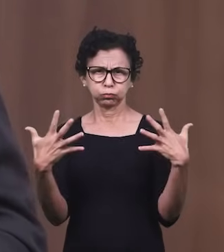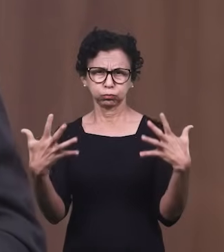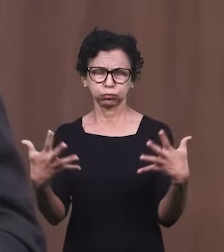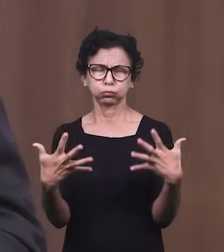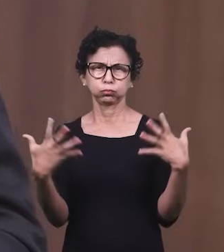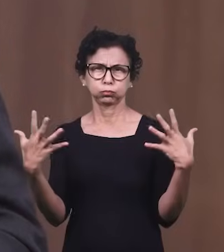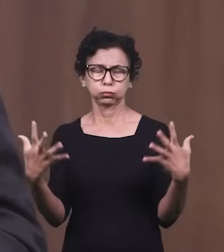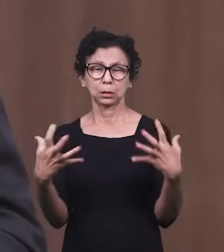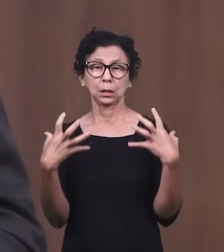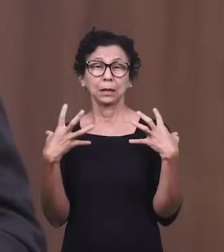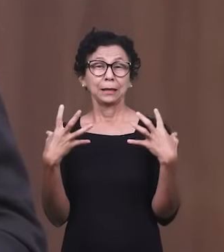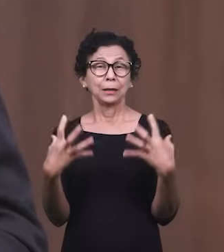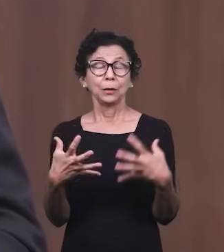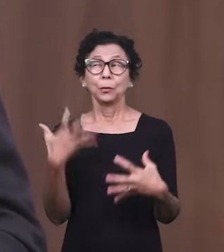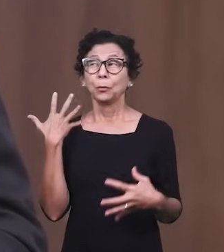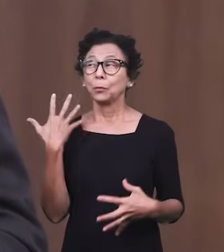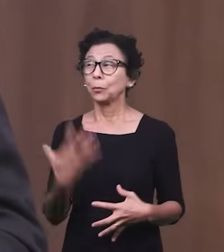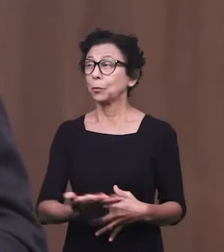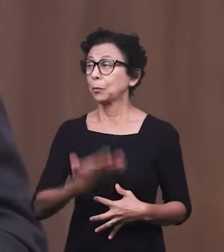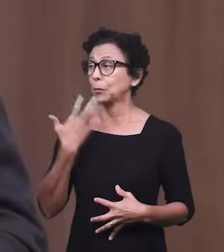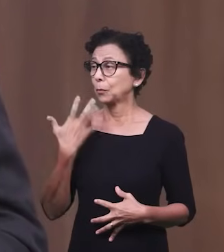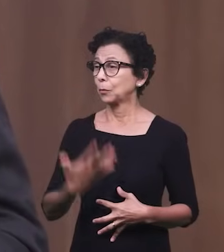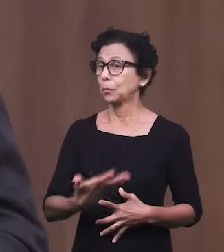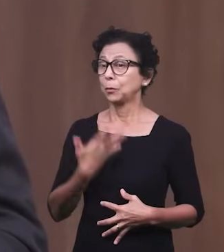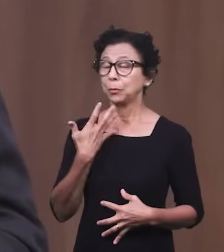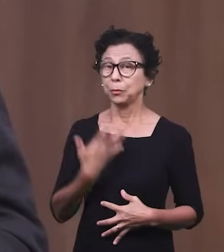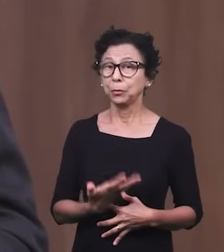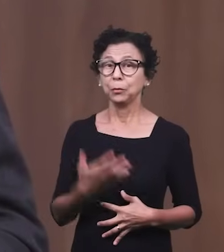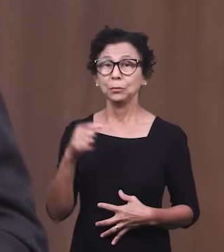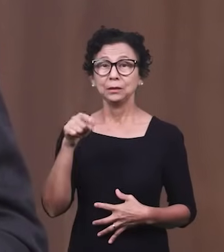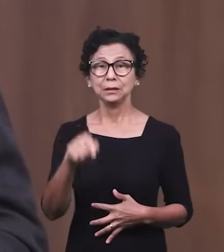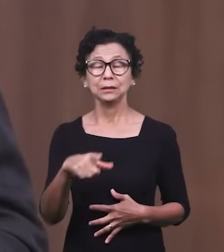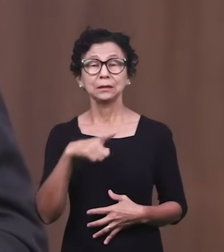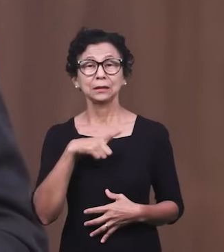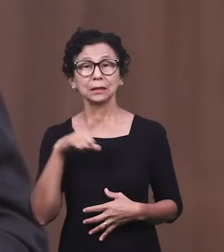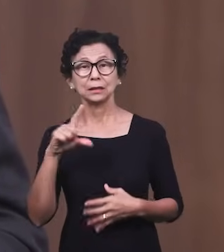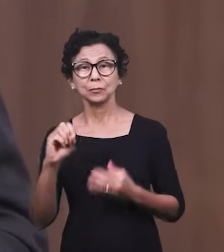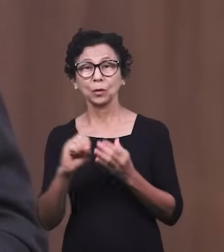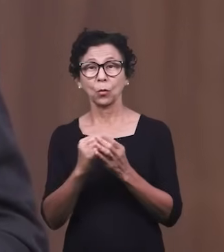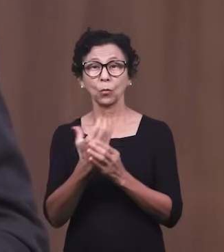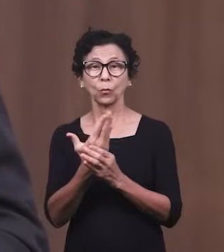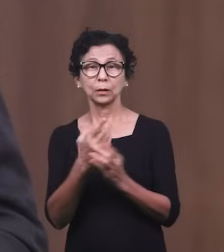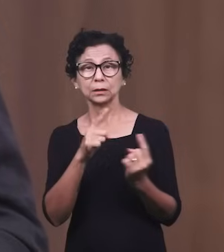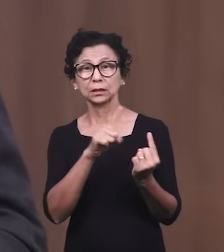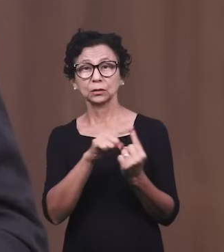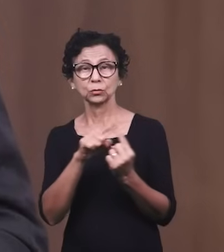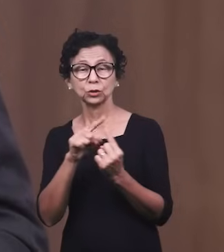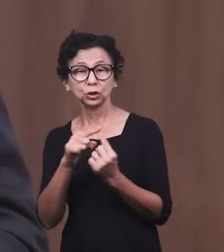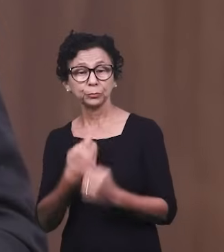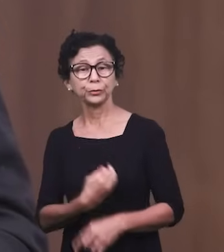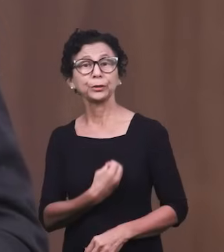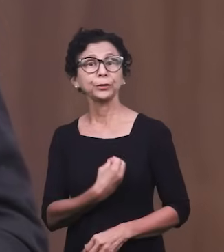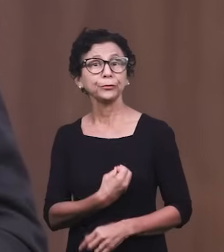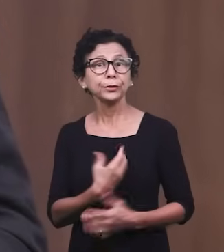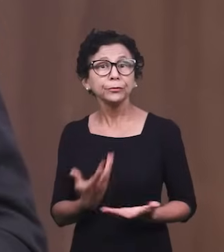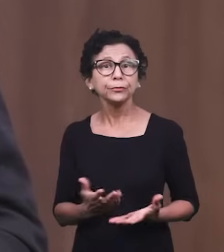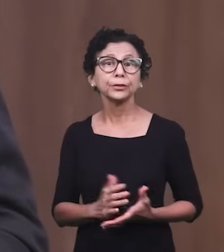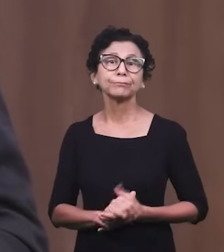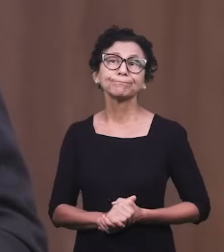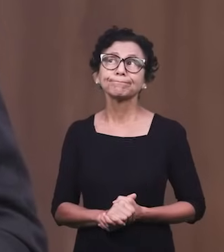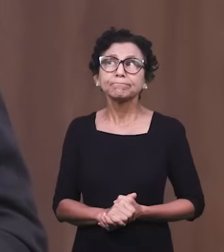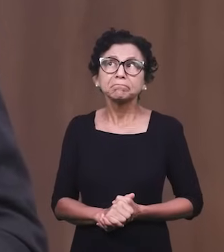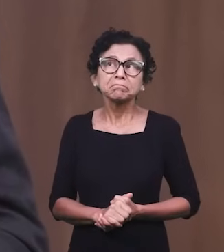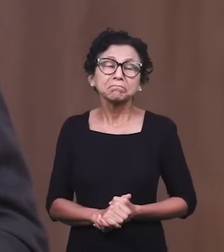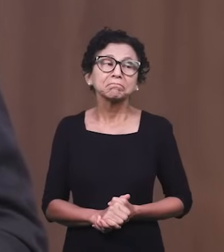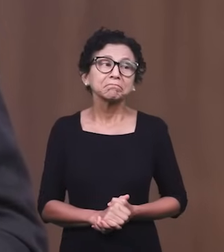a tamargueira ela sobrevive num ambiente como aquele então quando a gente fala desse mistério né a fotossíntese é